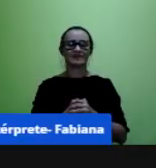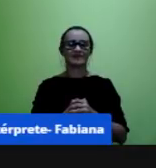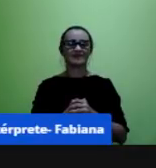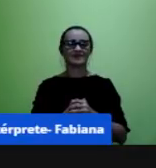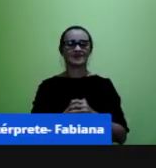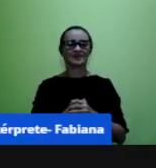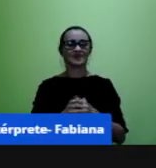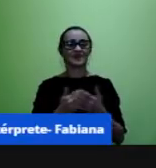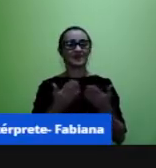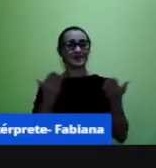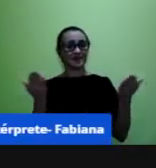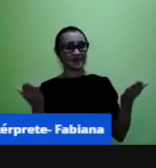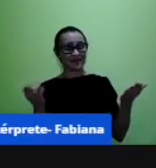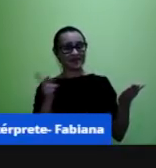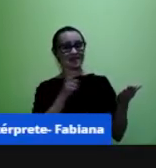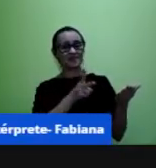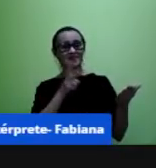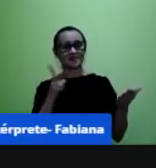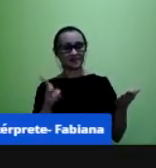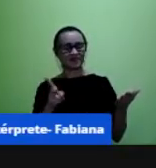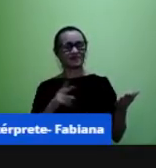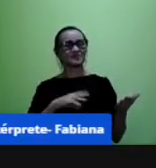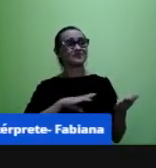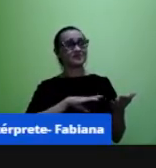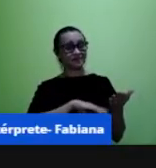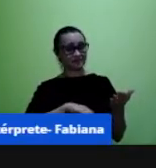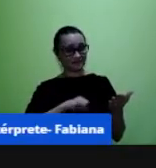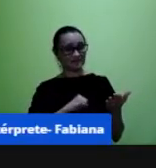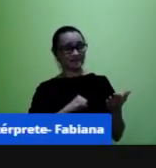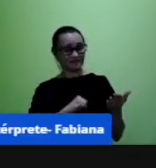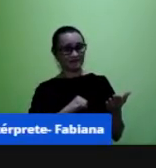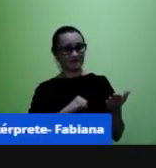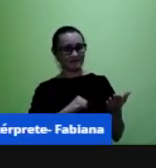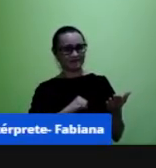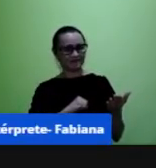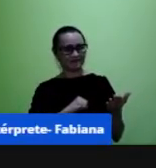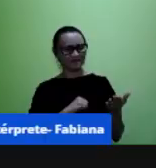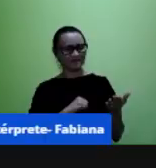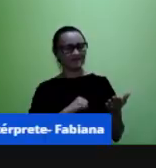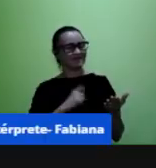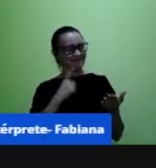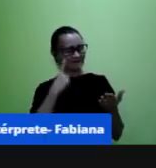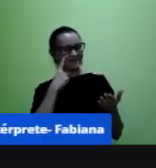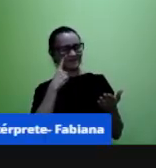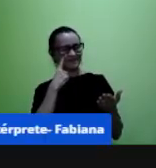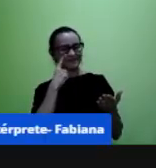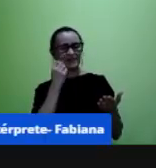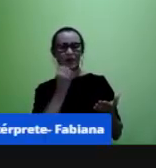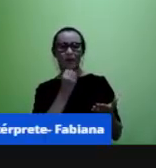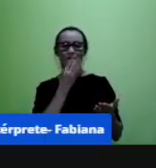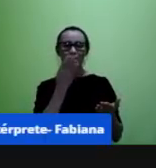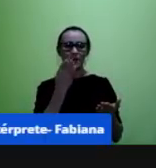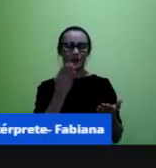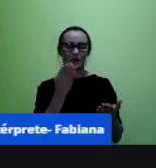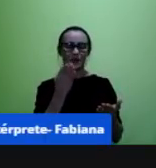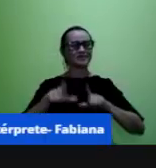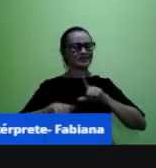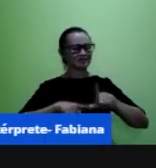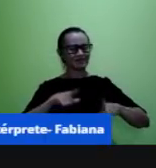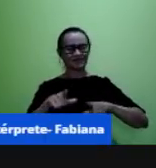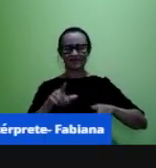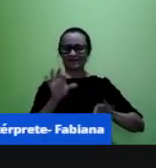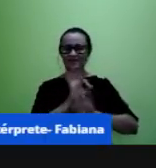E aí, professores, estão gostando? Muito interessante, muito bom, né? Que trabalho.